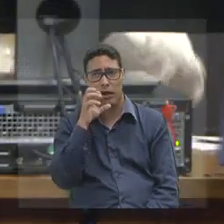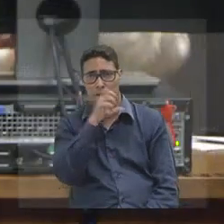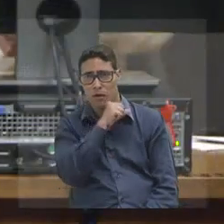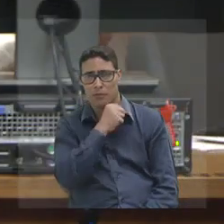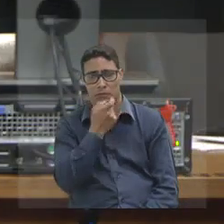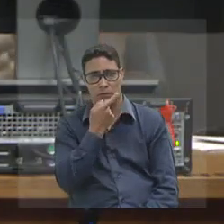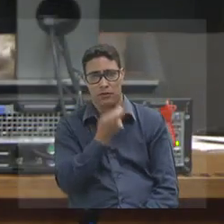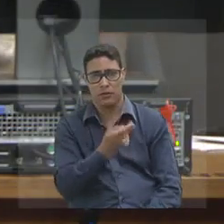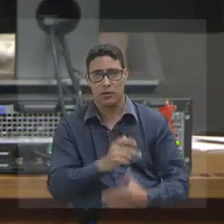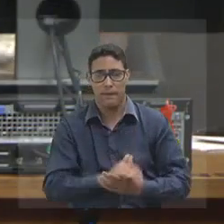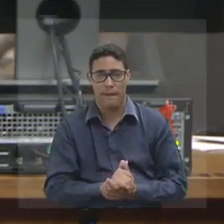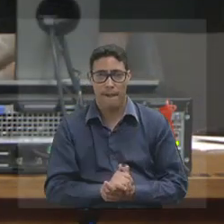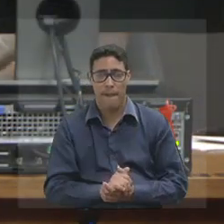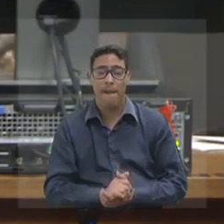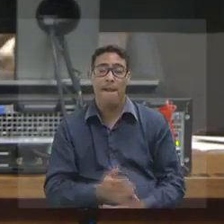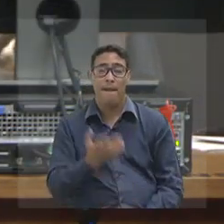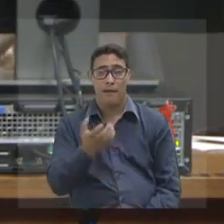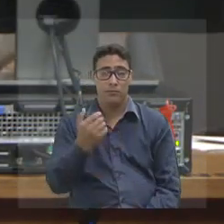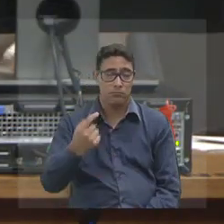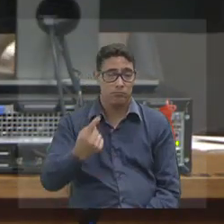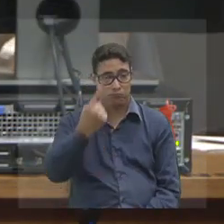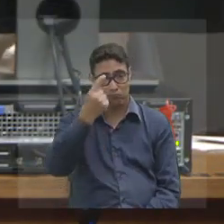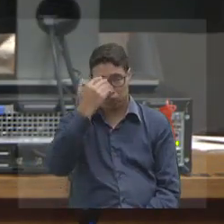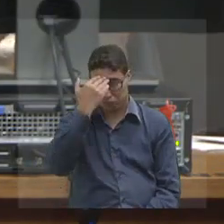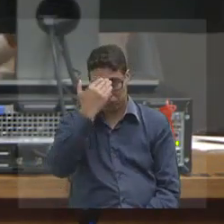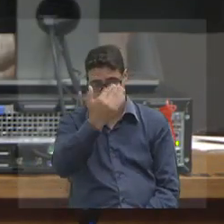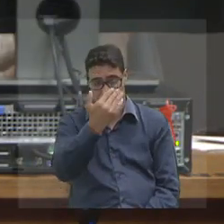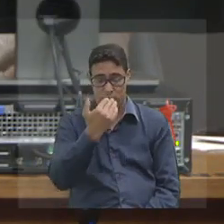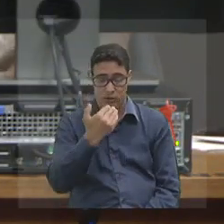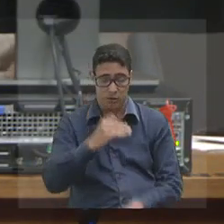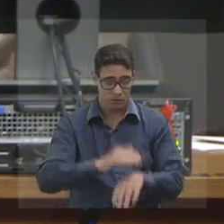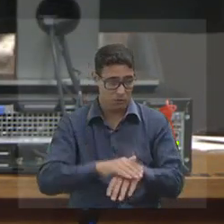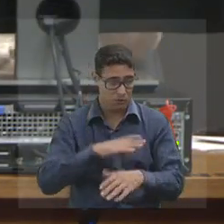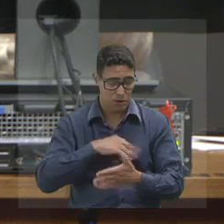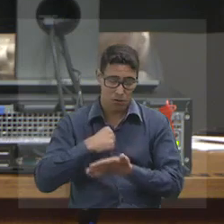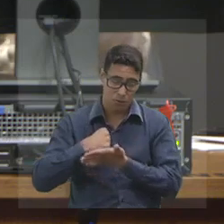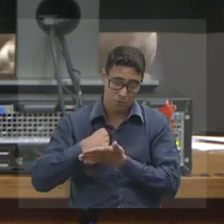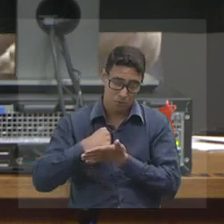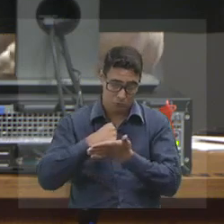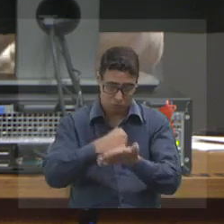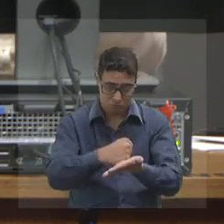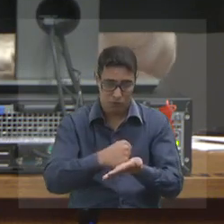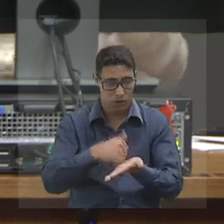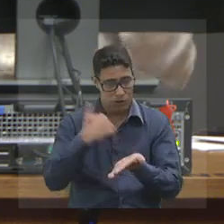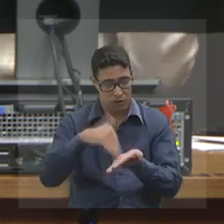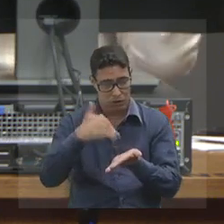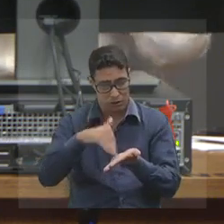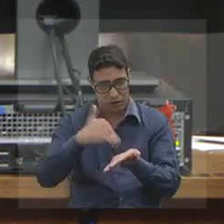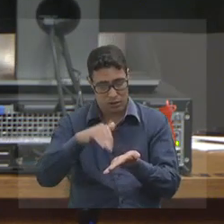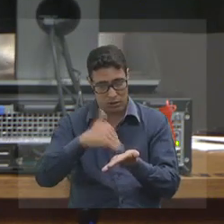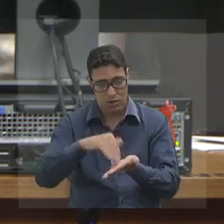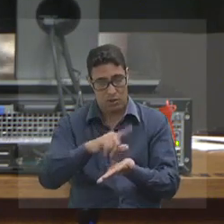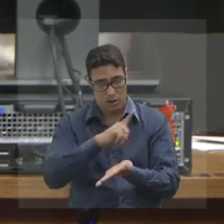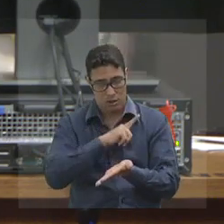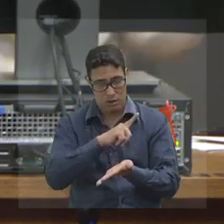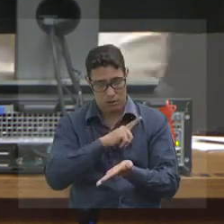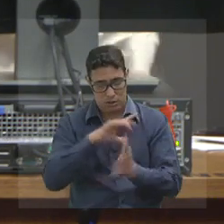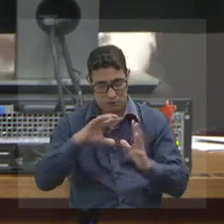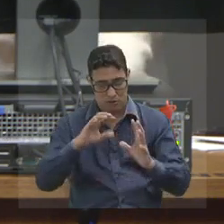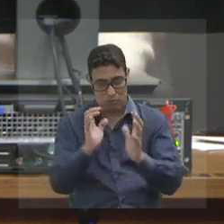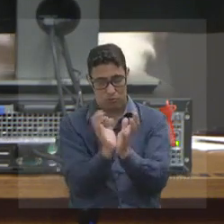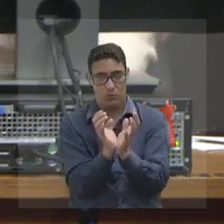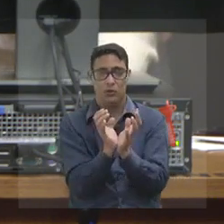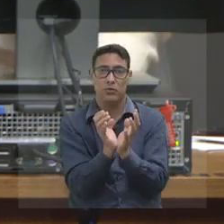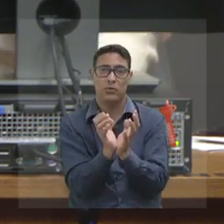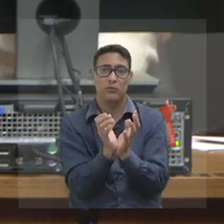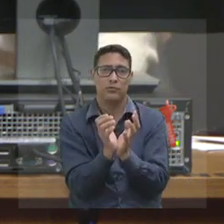né Eu quero primeiro agradecer pela pelo apoio que a secretaria tem dado para nossa comissão né